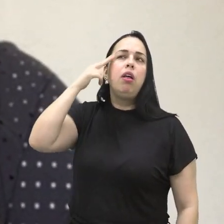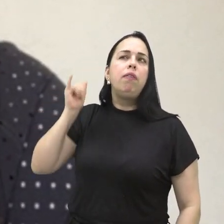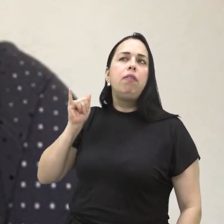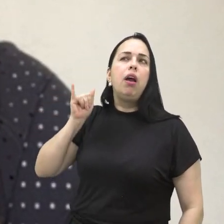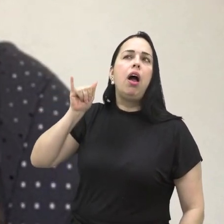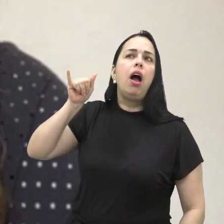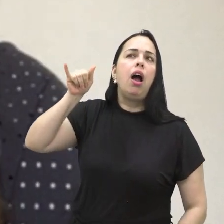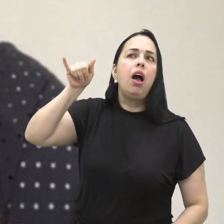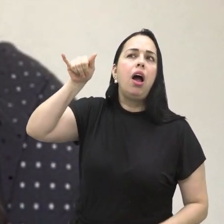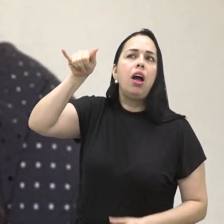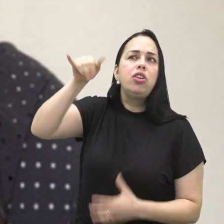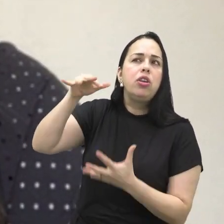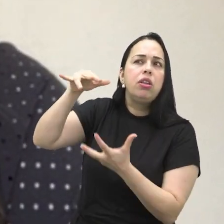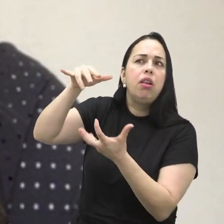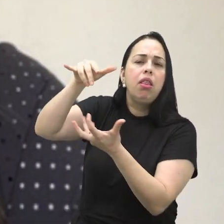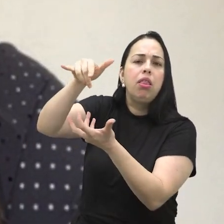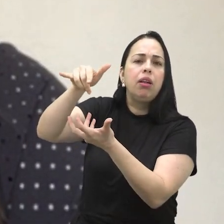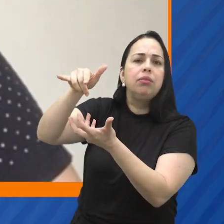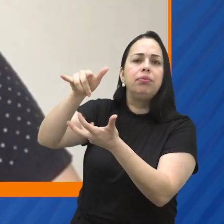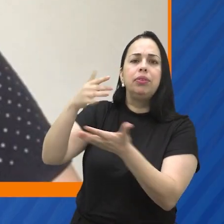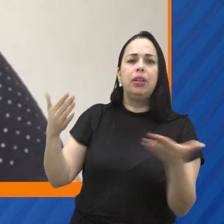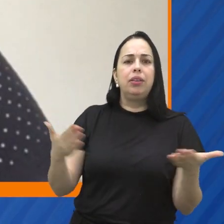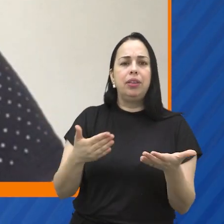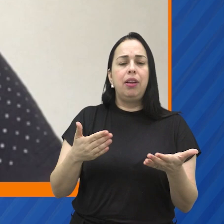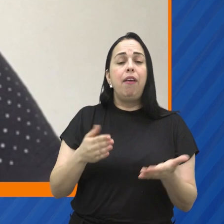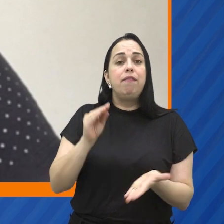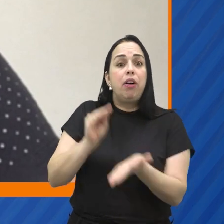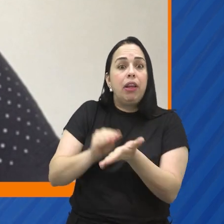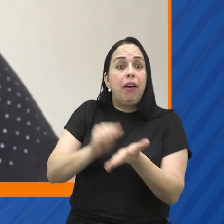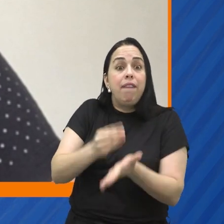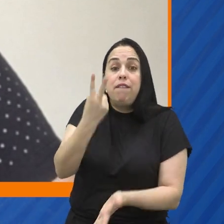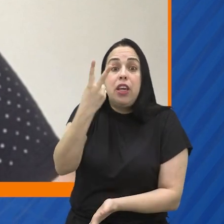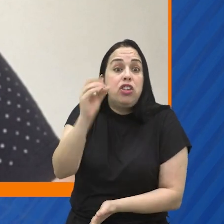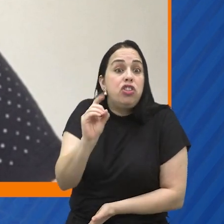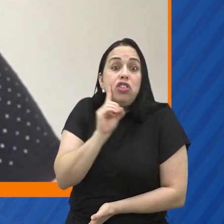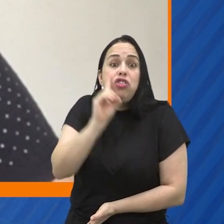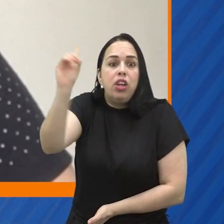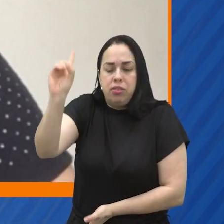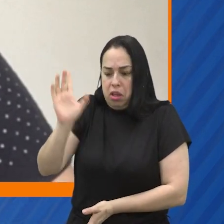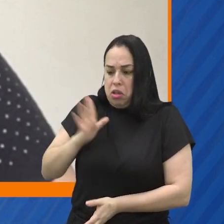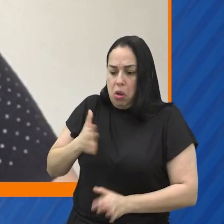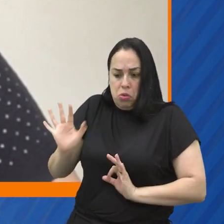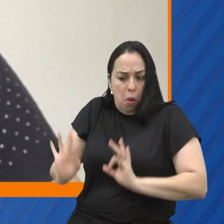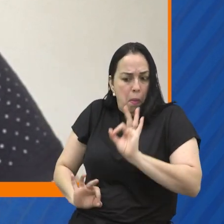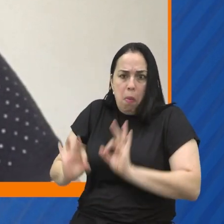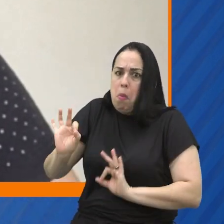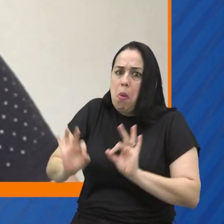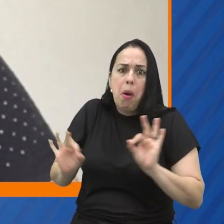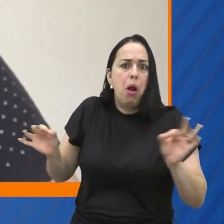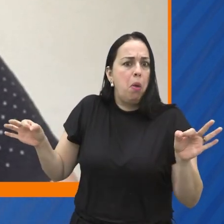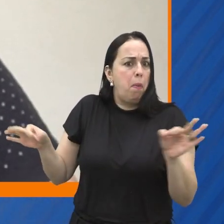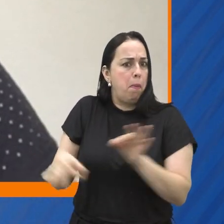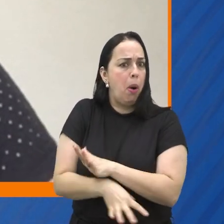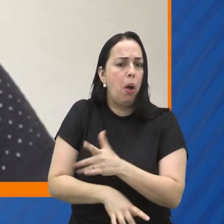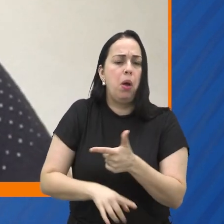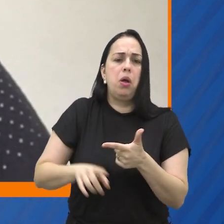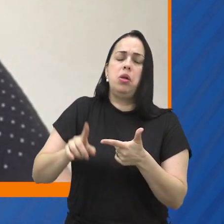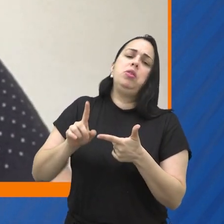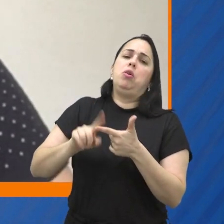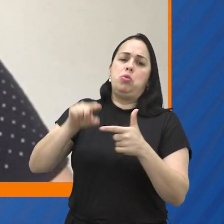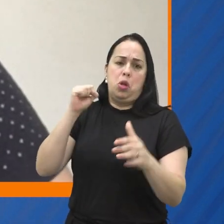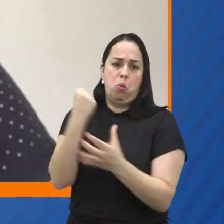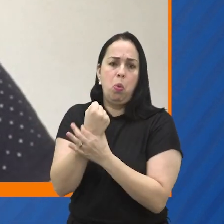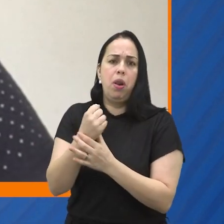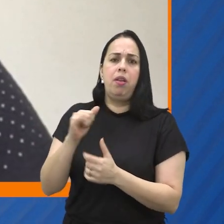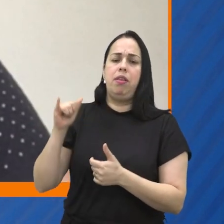viagem internacional que se tornou um pesadelo. Faltando 20 dias para a viagem, já estava tudo pronto, tudo, né, comprado,